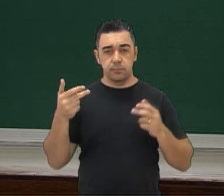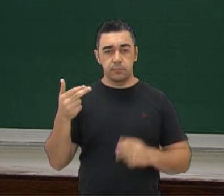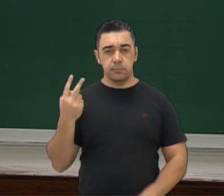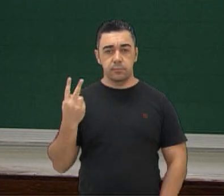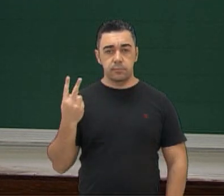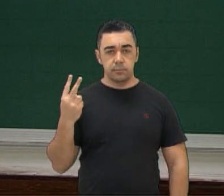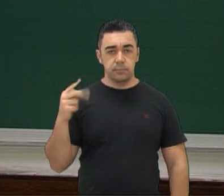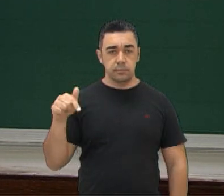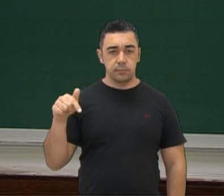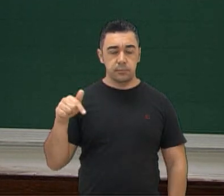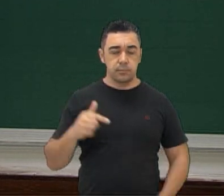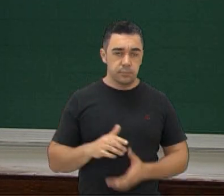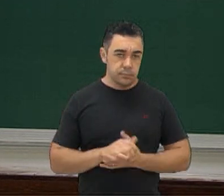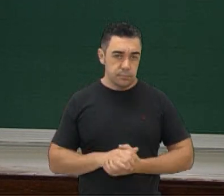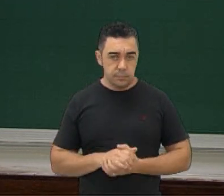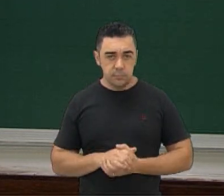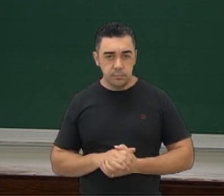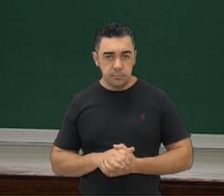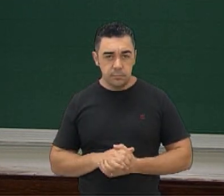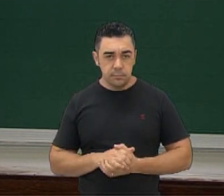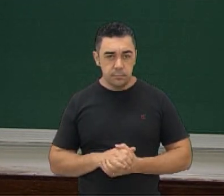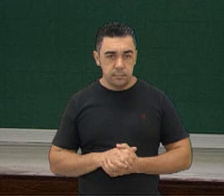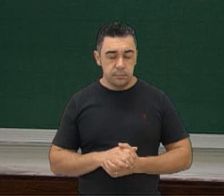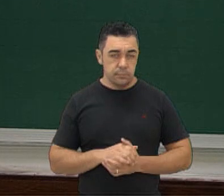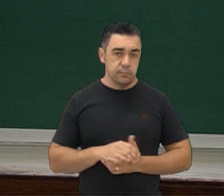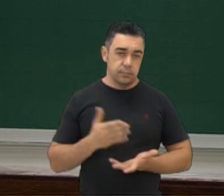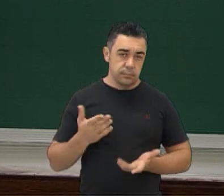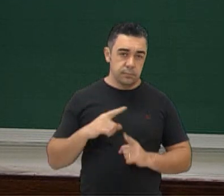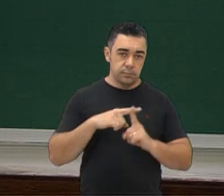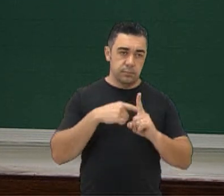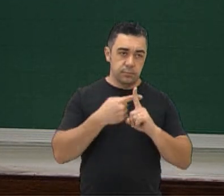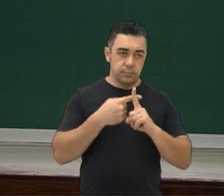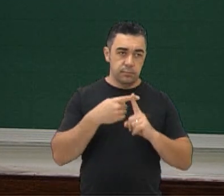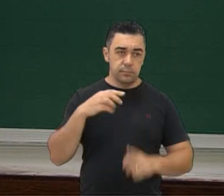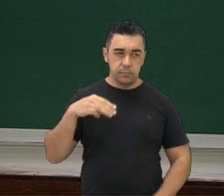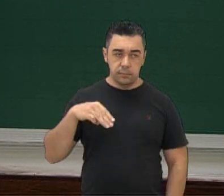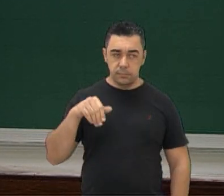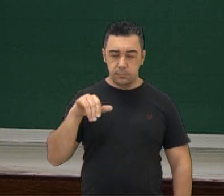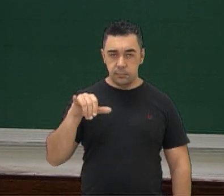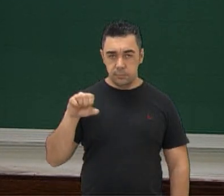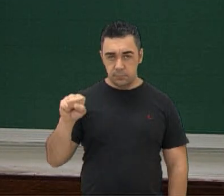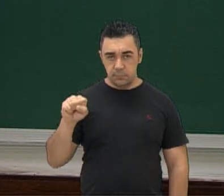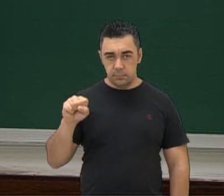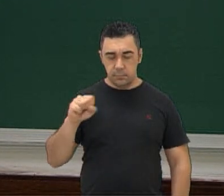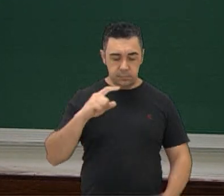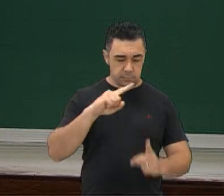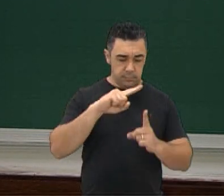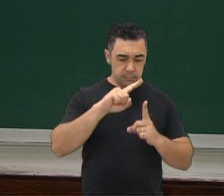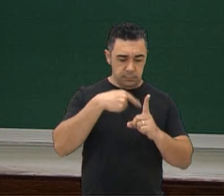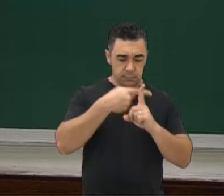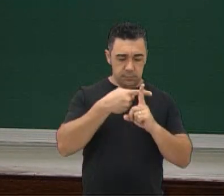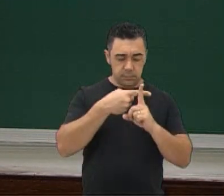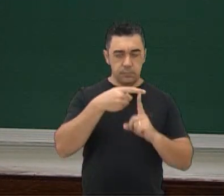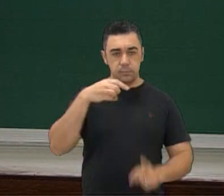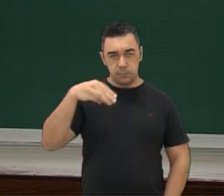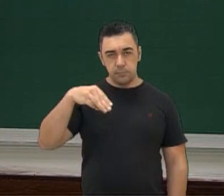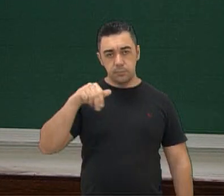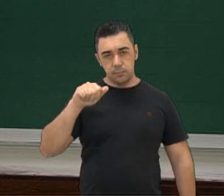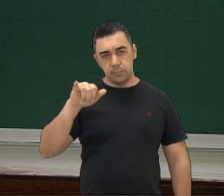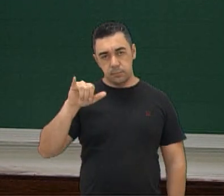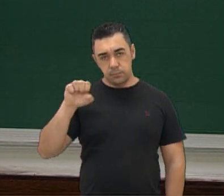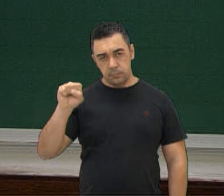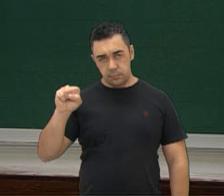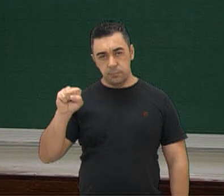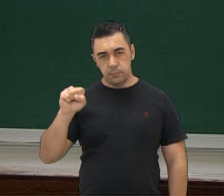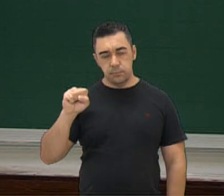a 27. Então, mais 15, aqui ele está na forma escrita, mas você